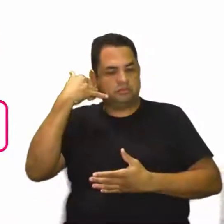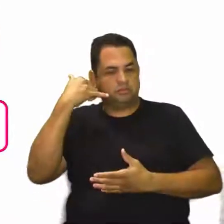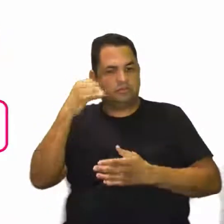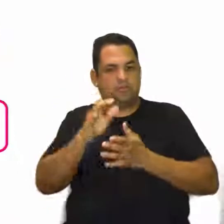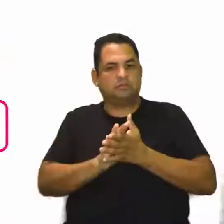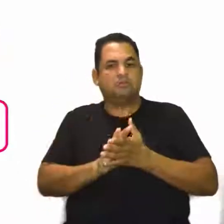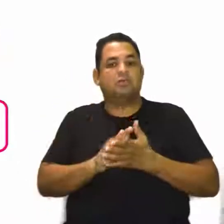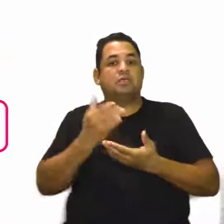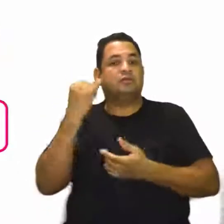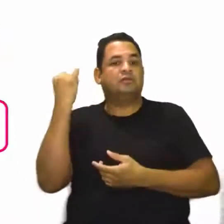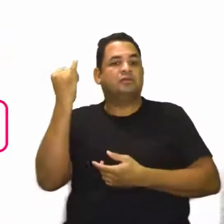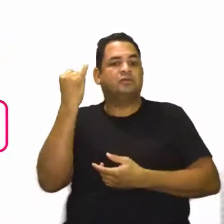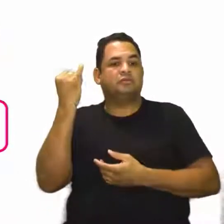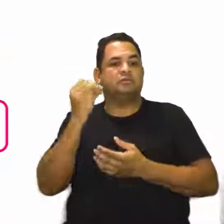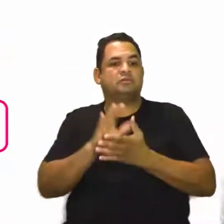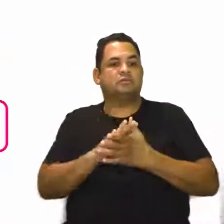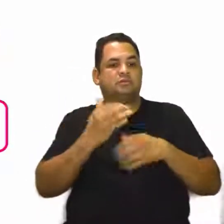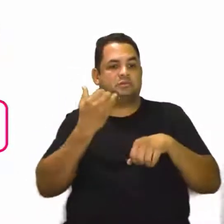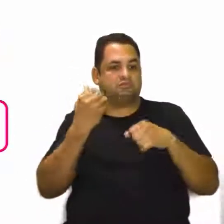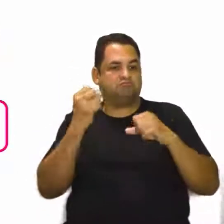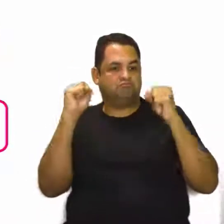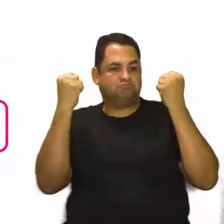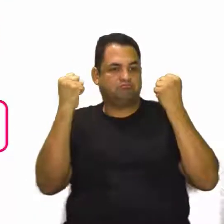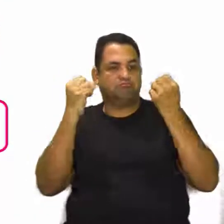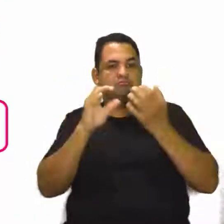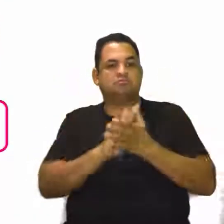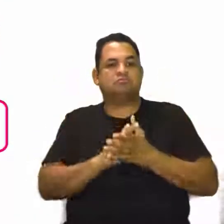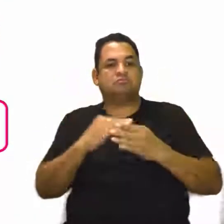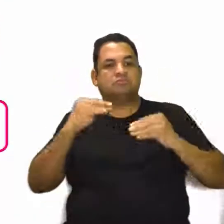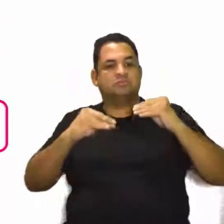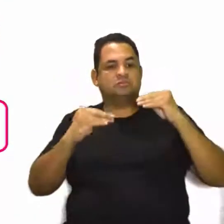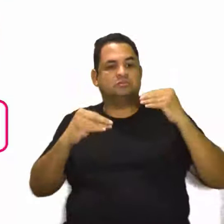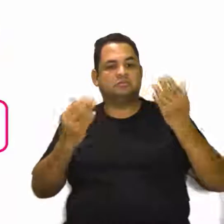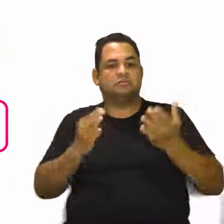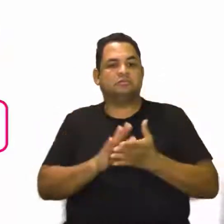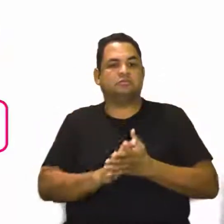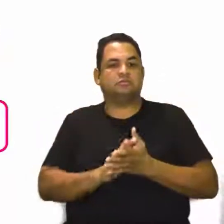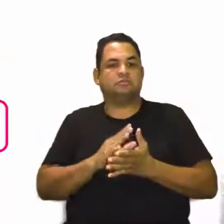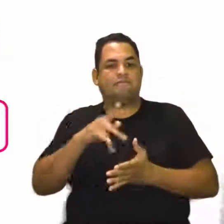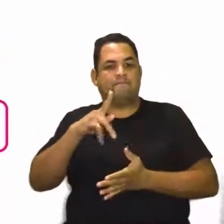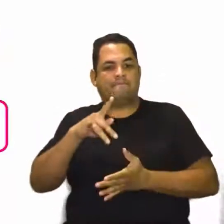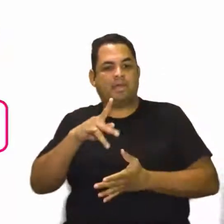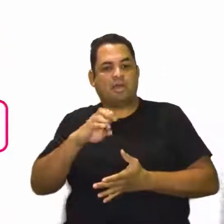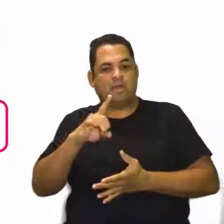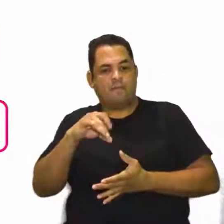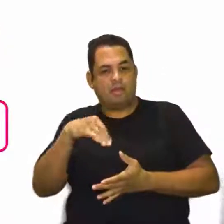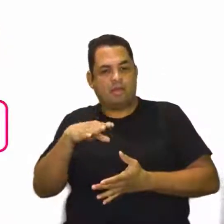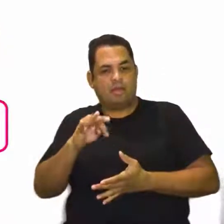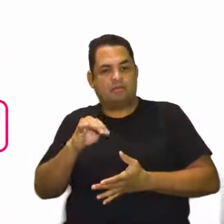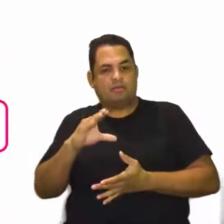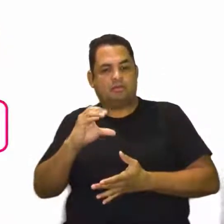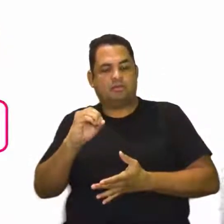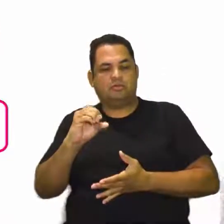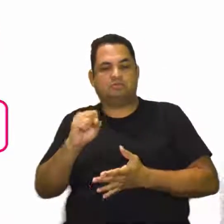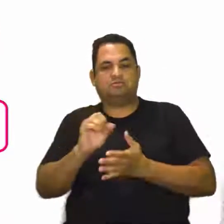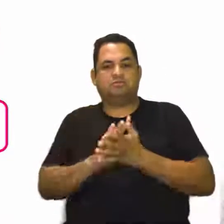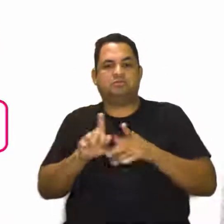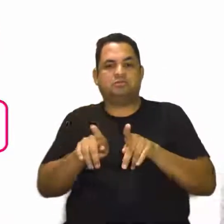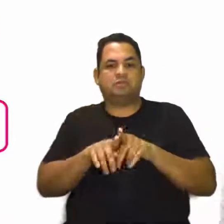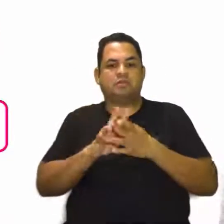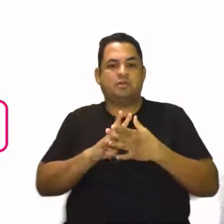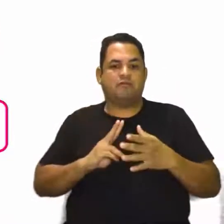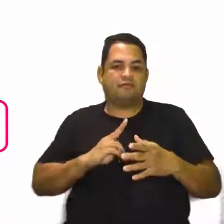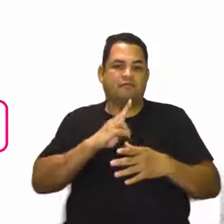e ressaltamos a importância dos exercícios de flexibilidade, os exercícios pliométricos, exercícios